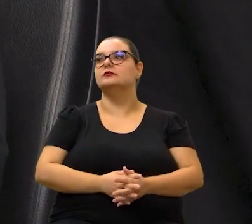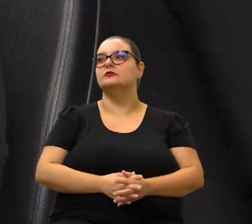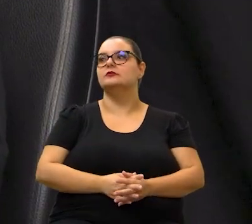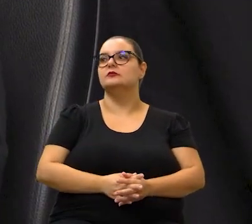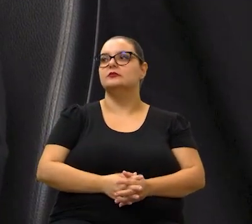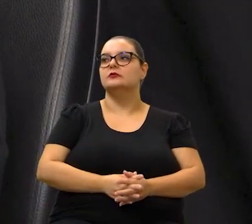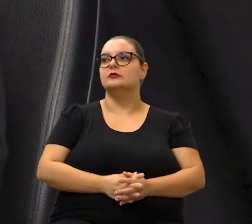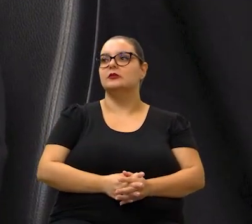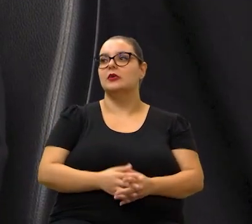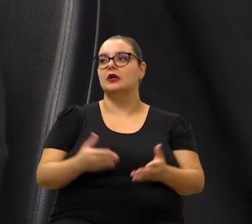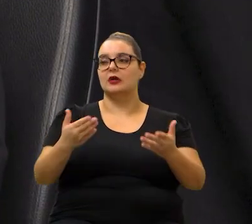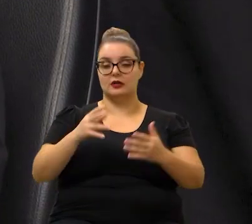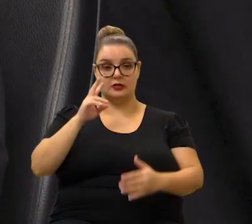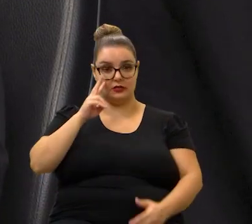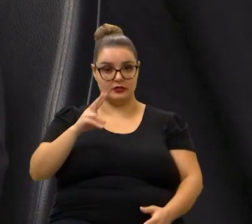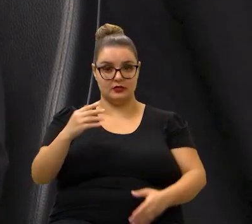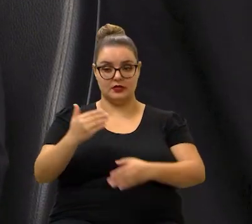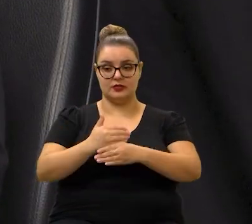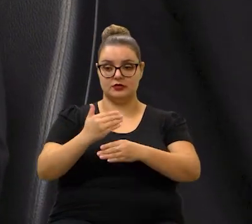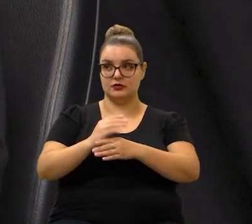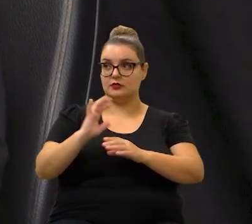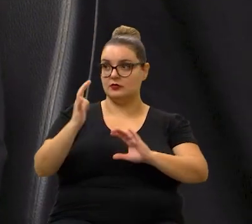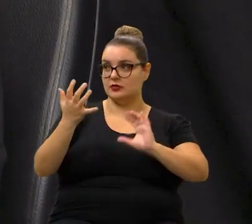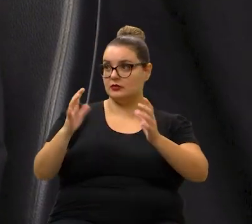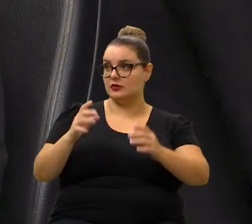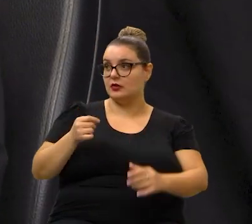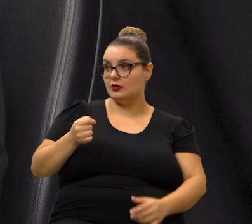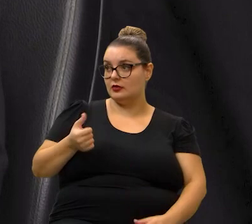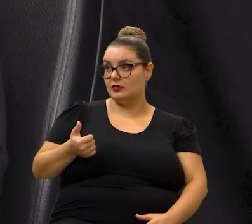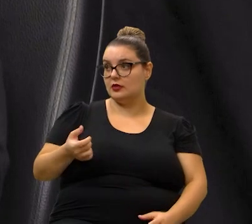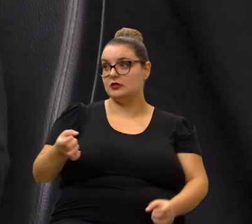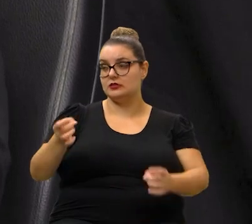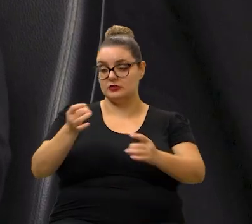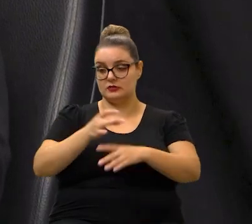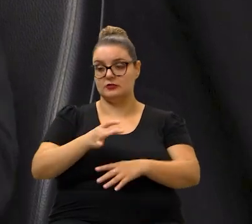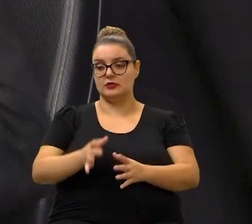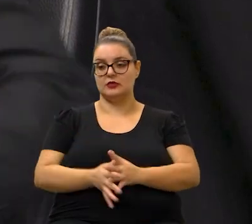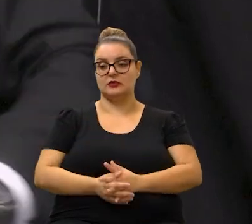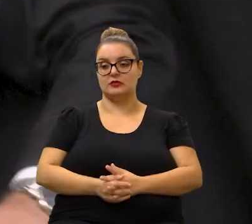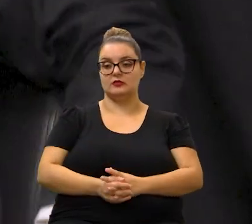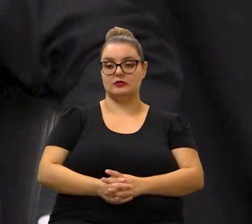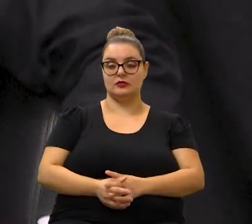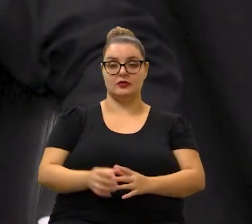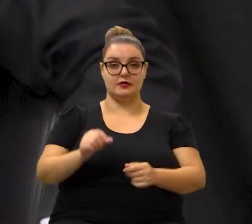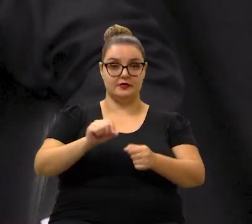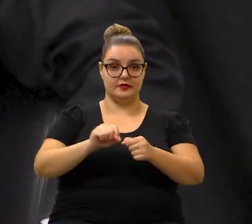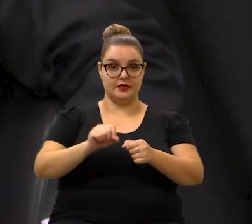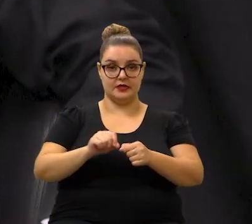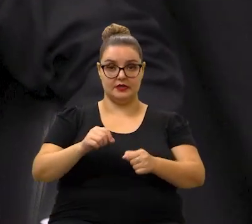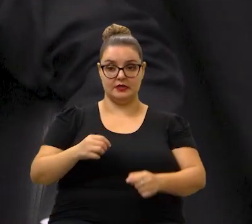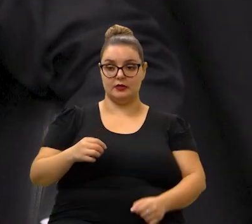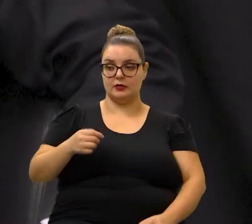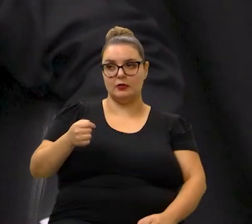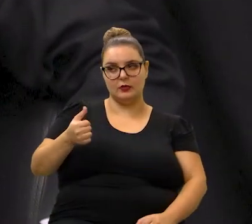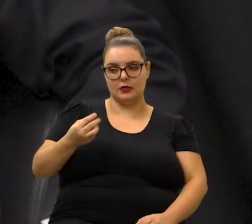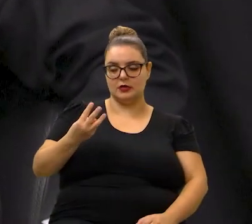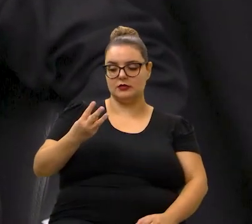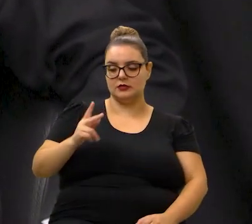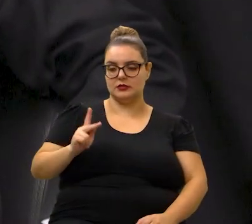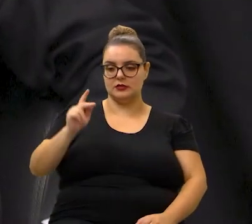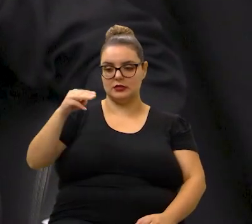agora a gente tá vendo as obras estão acontecendo está quase pronto já foi feita quase 3 km de concretagem da